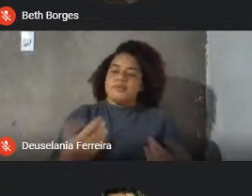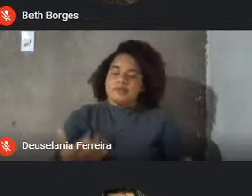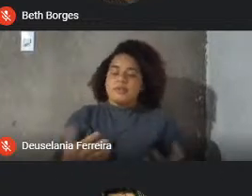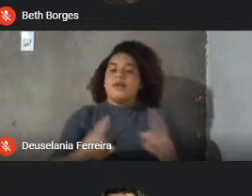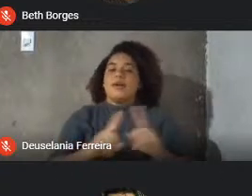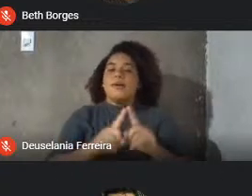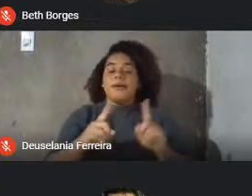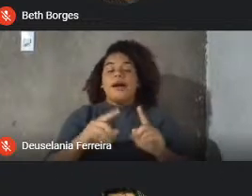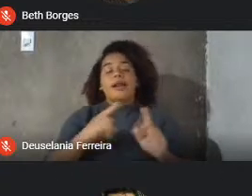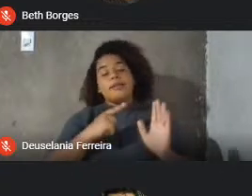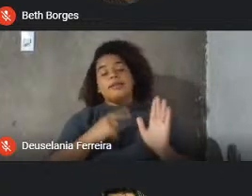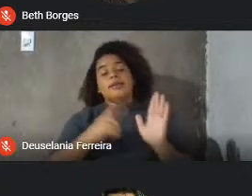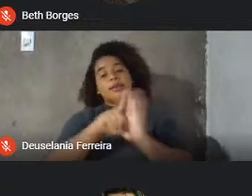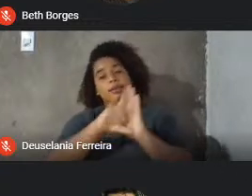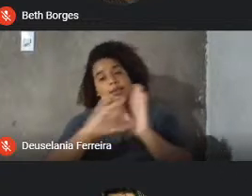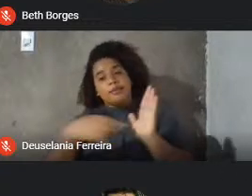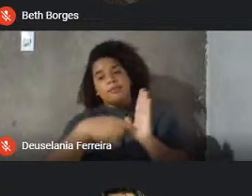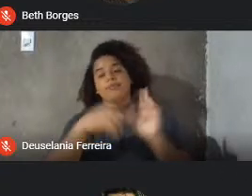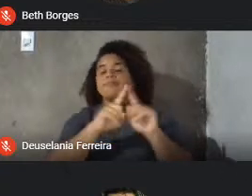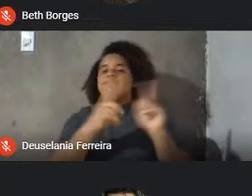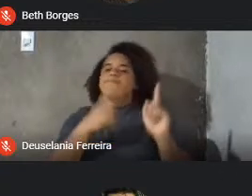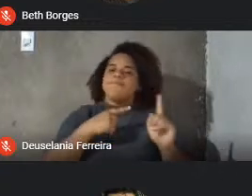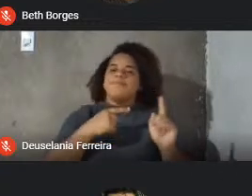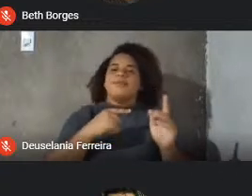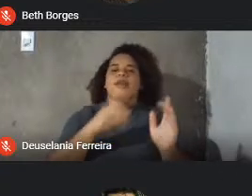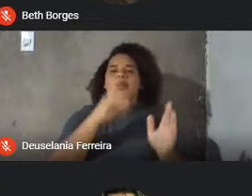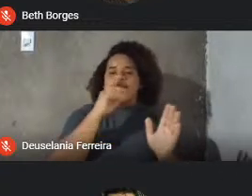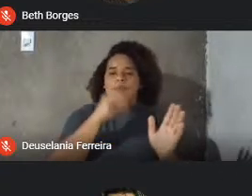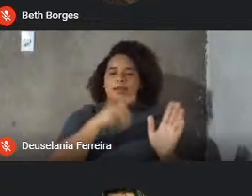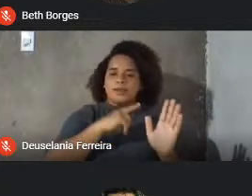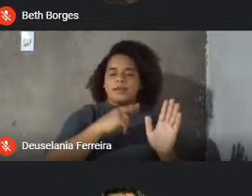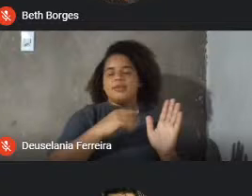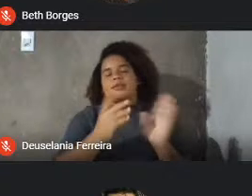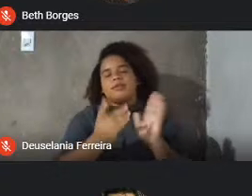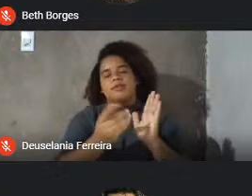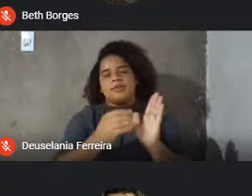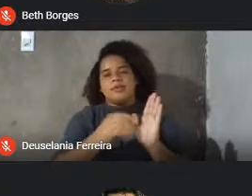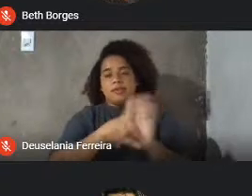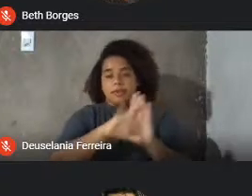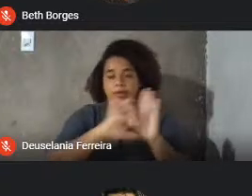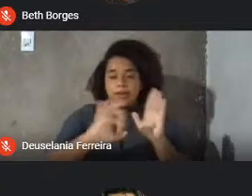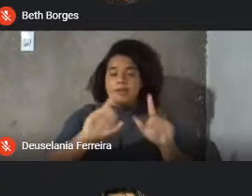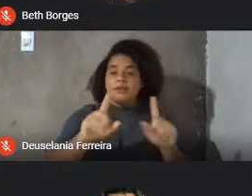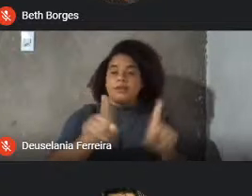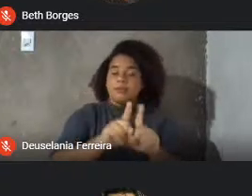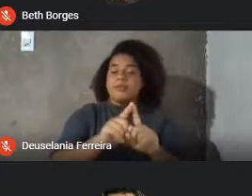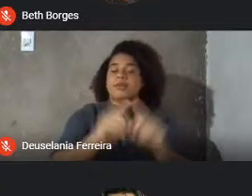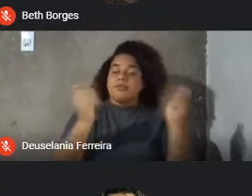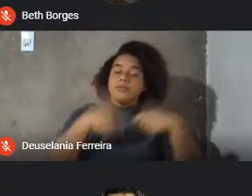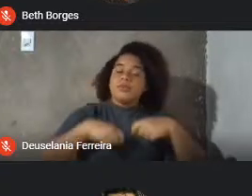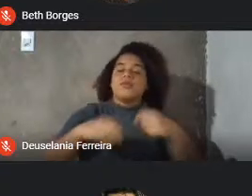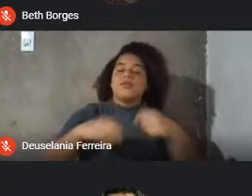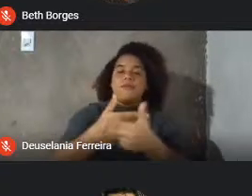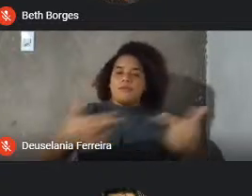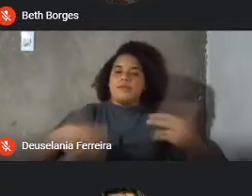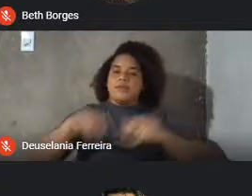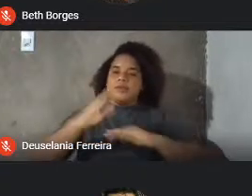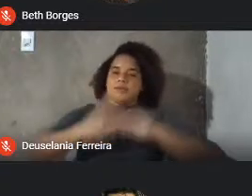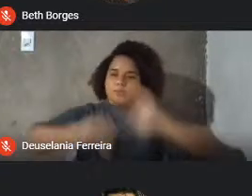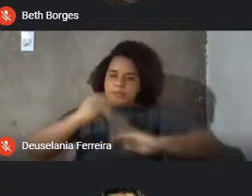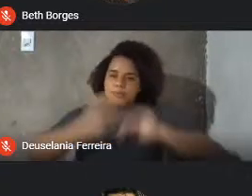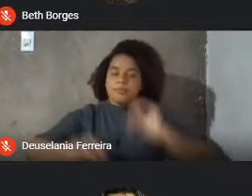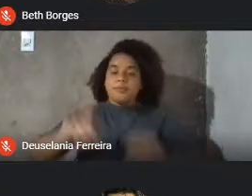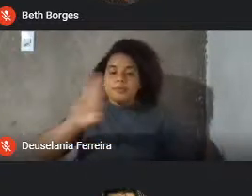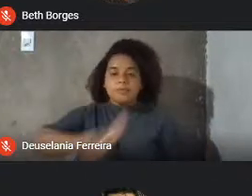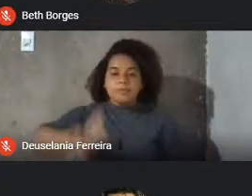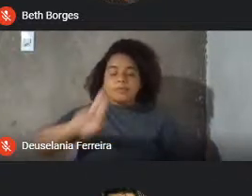existem brechas na lei que regulamenta a hipnose também para vários profissionais utilizarem. Sendo que quem